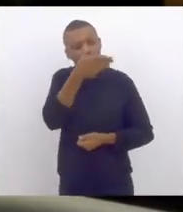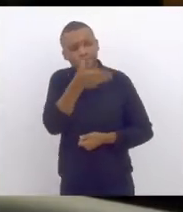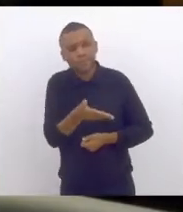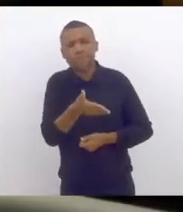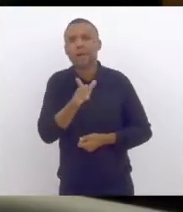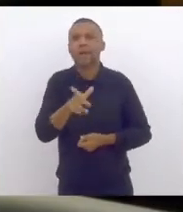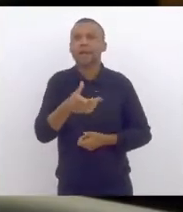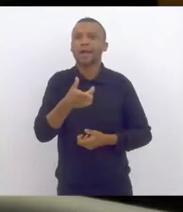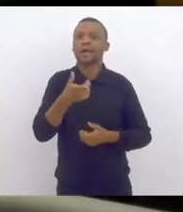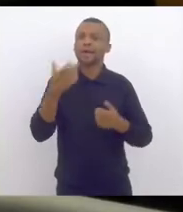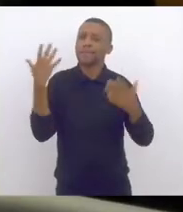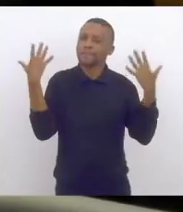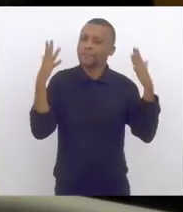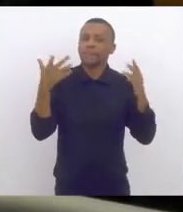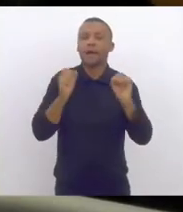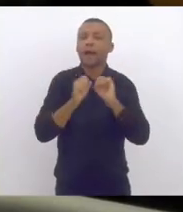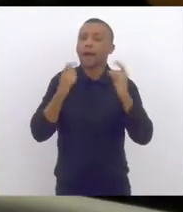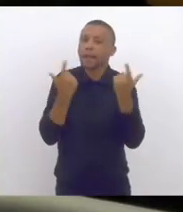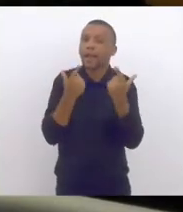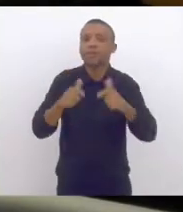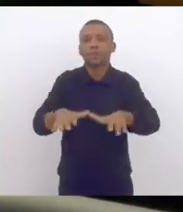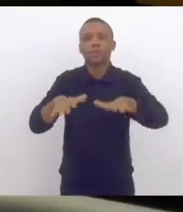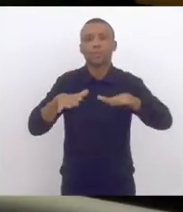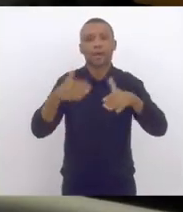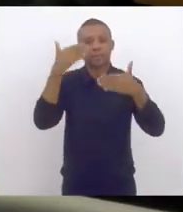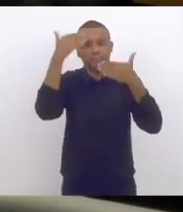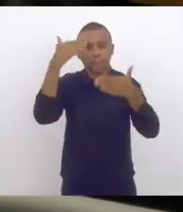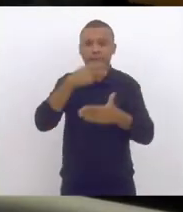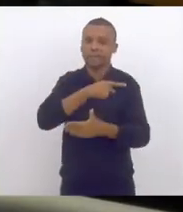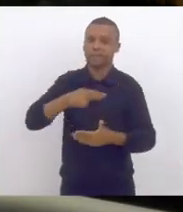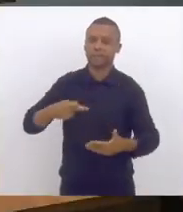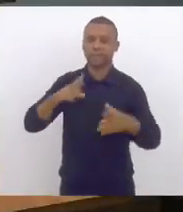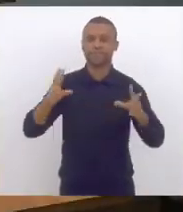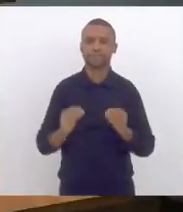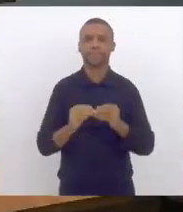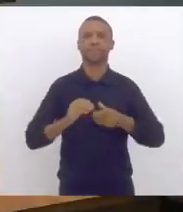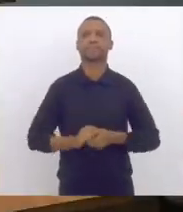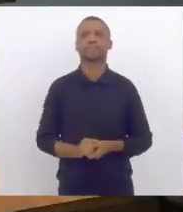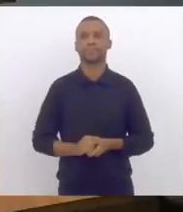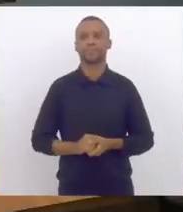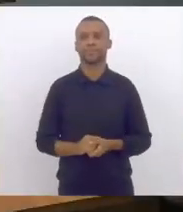viva a nossa LERJ, viva o nosso plenário. Obrigado, presidente.